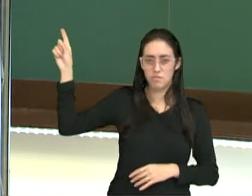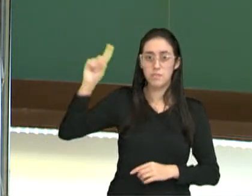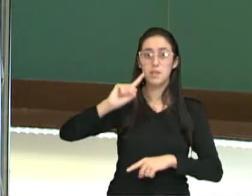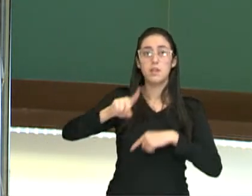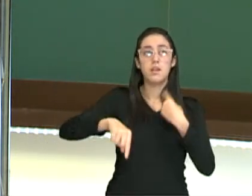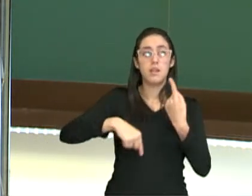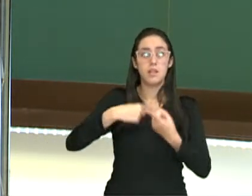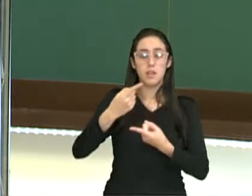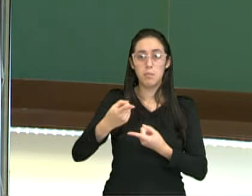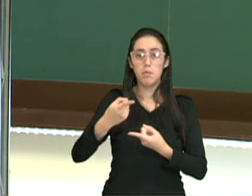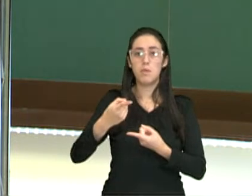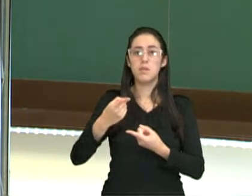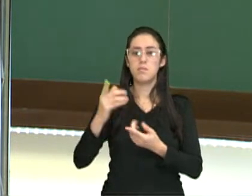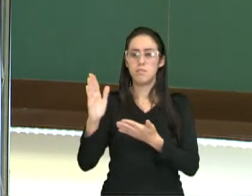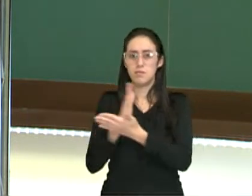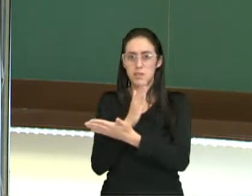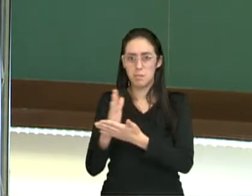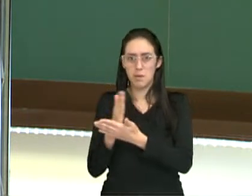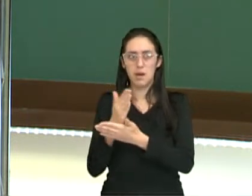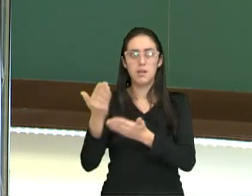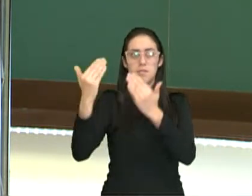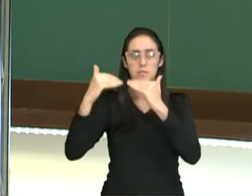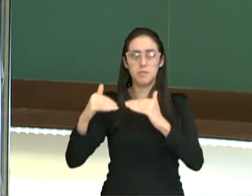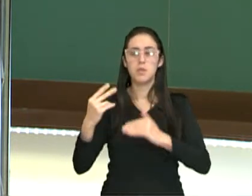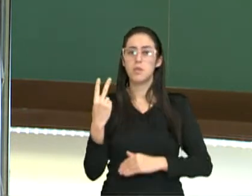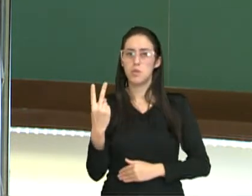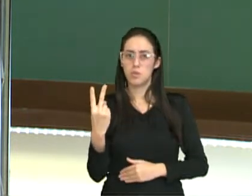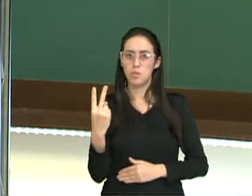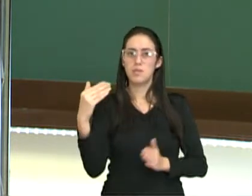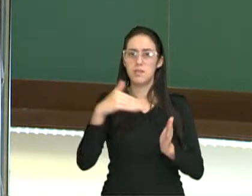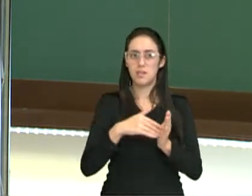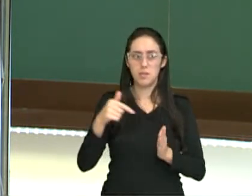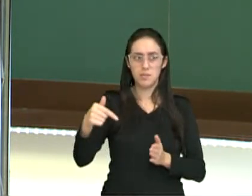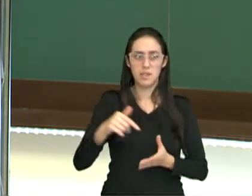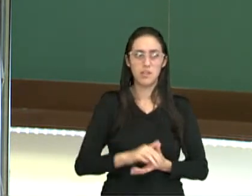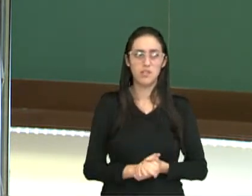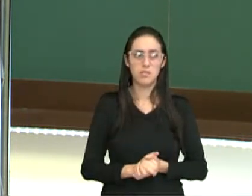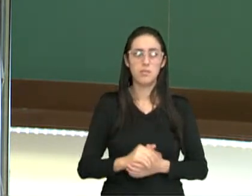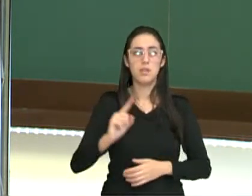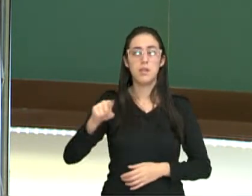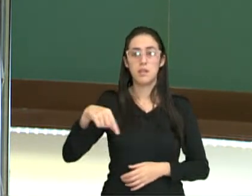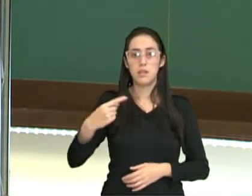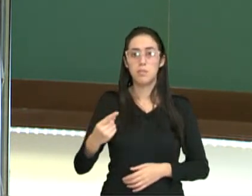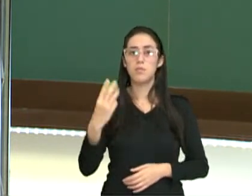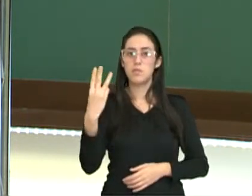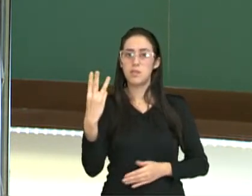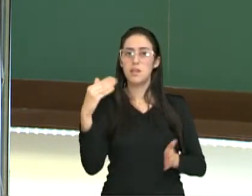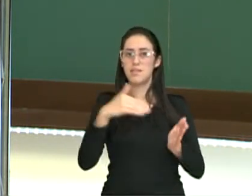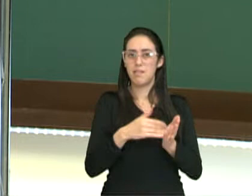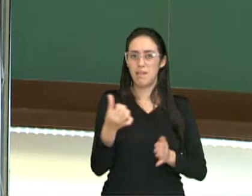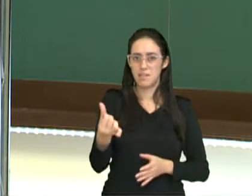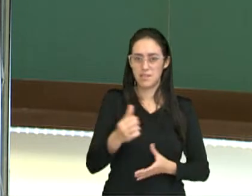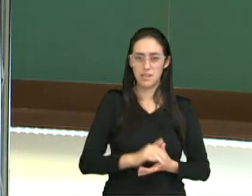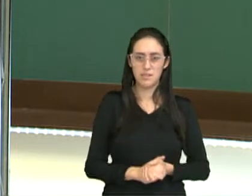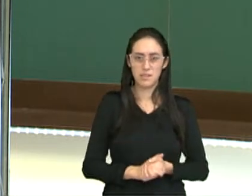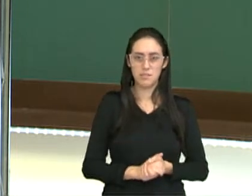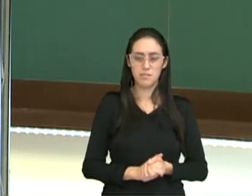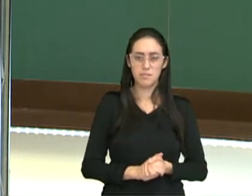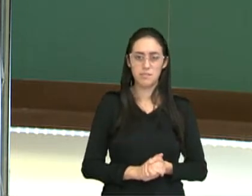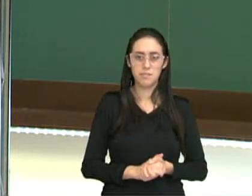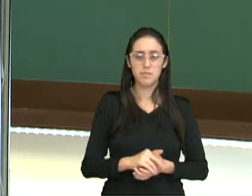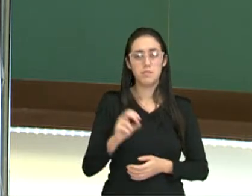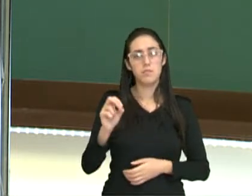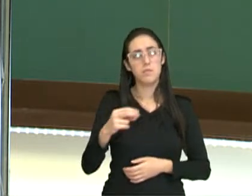dá um espacinho e começa lá no 2. Do 2 ao 7. Depois do 3 ao 6. Ou se você